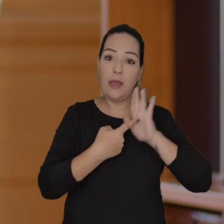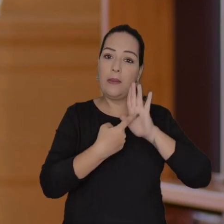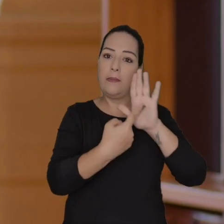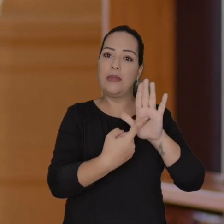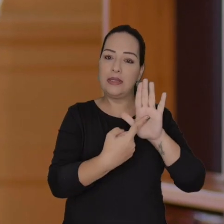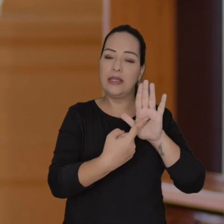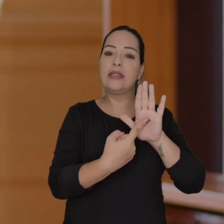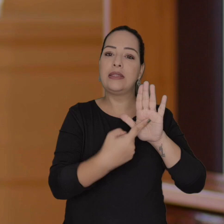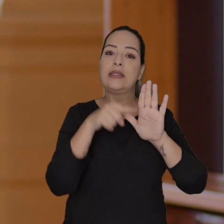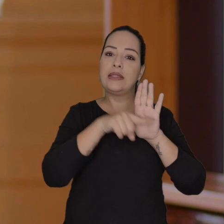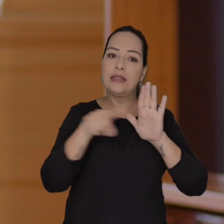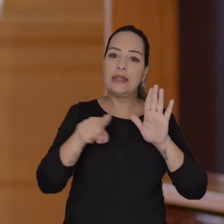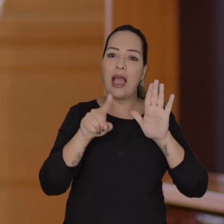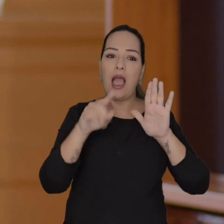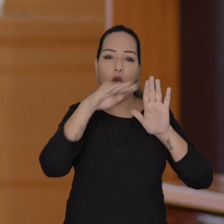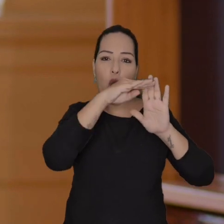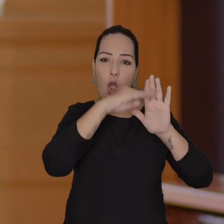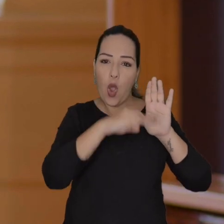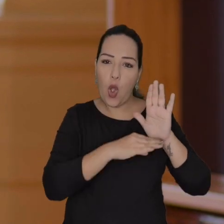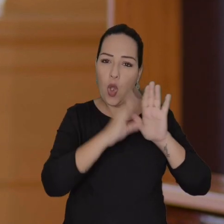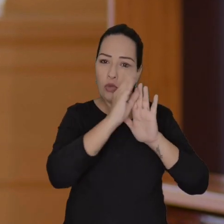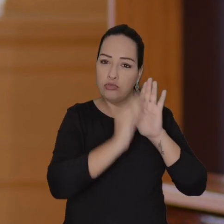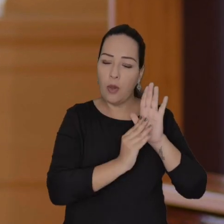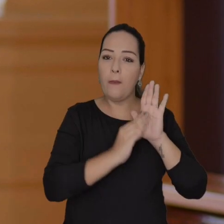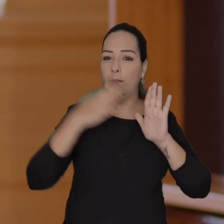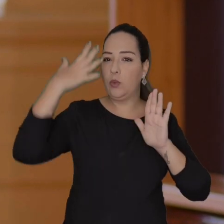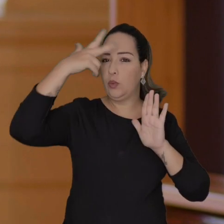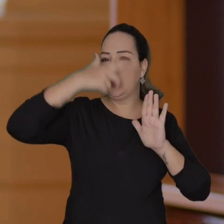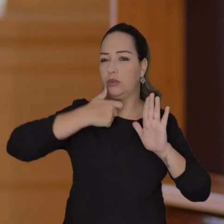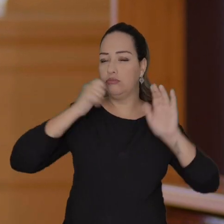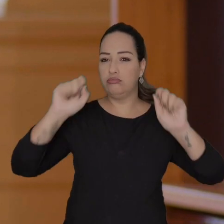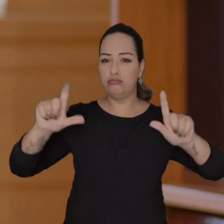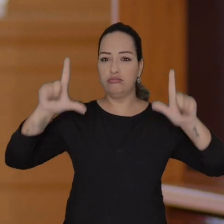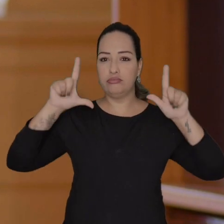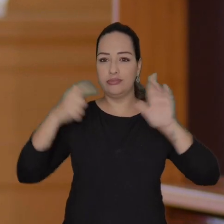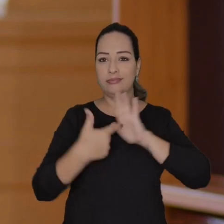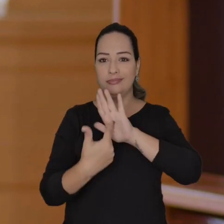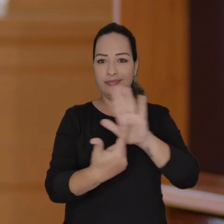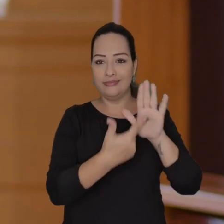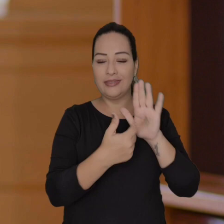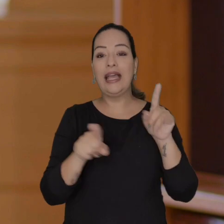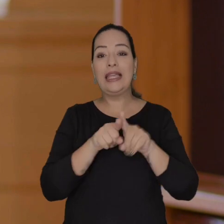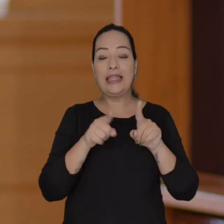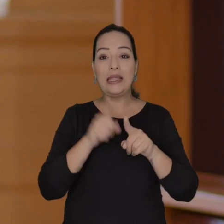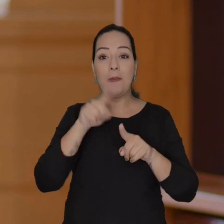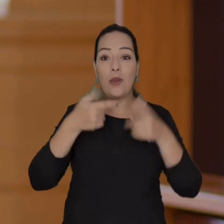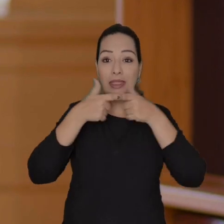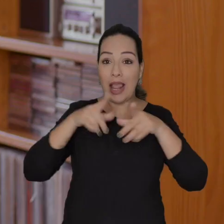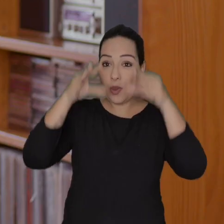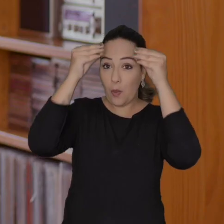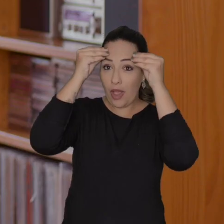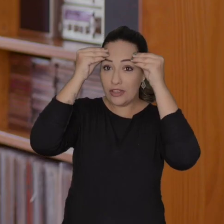de apresentar isso, os conteúdos de uma maneira bonita para as crianças e também o cultivo do belo na